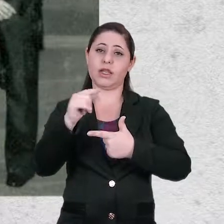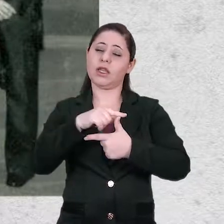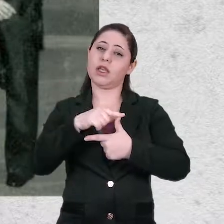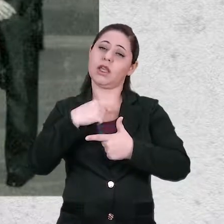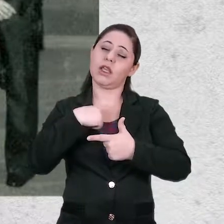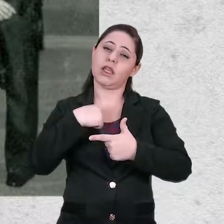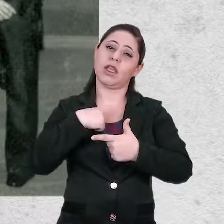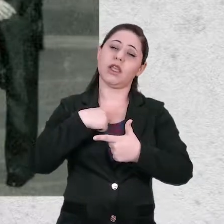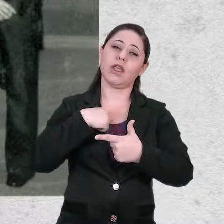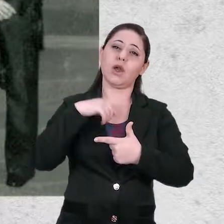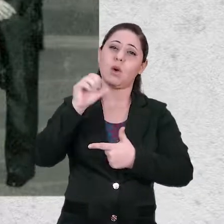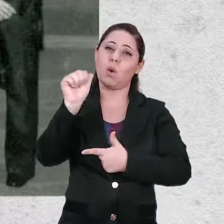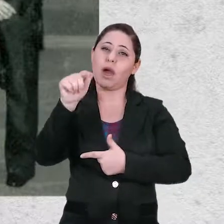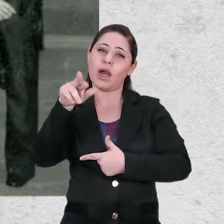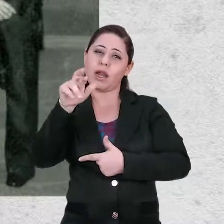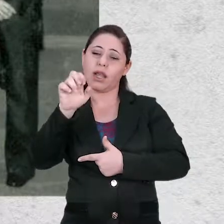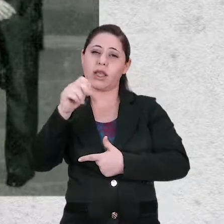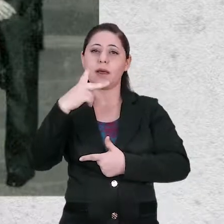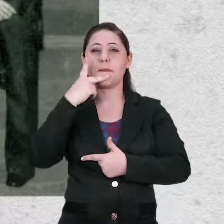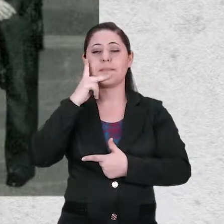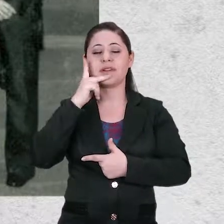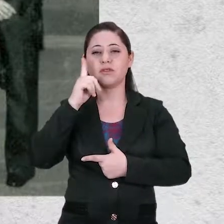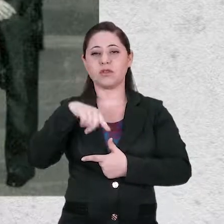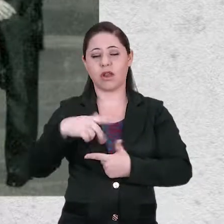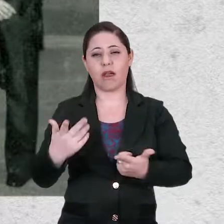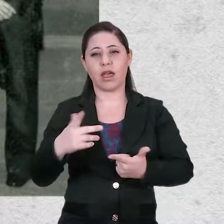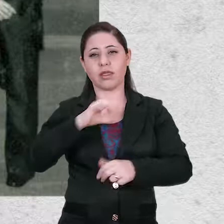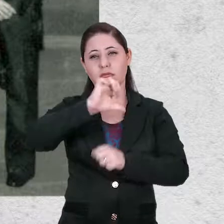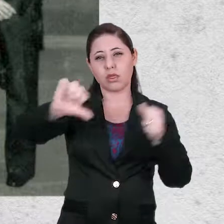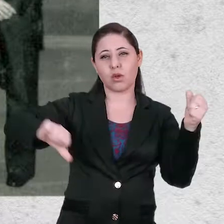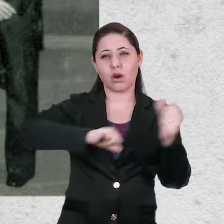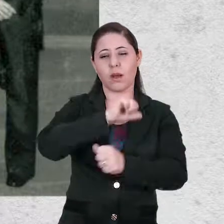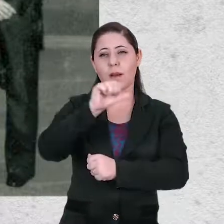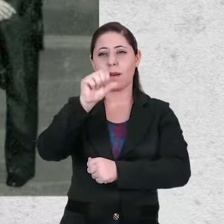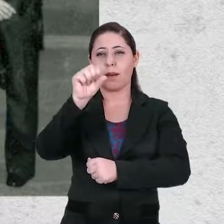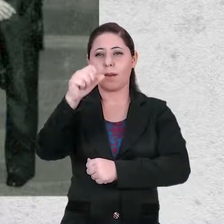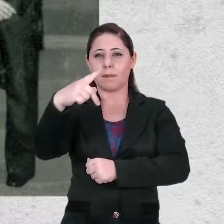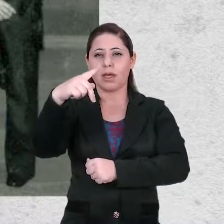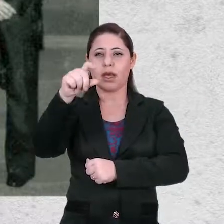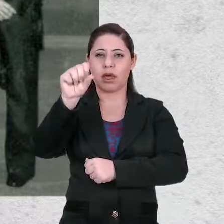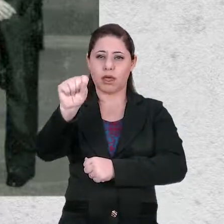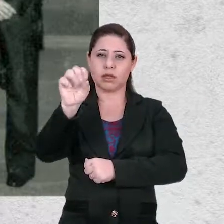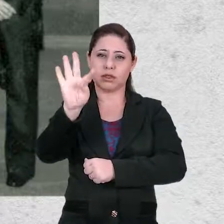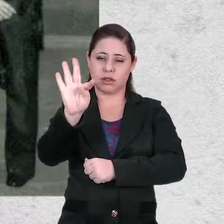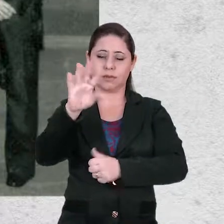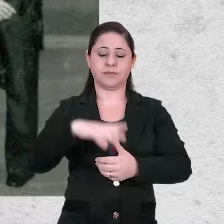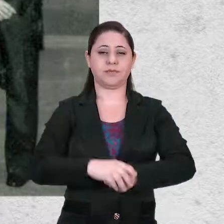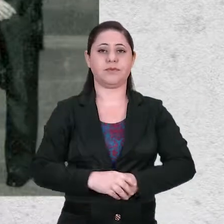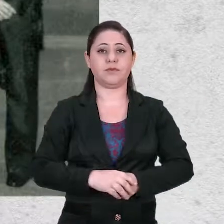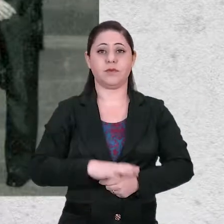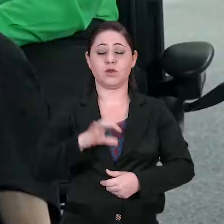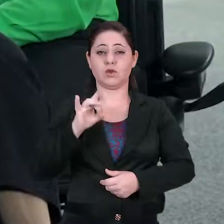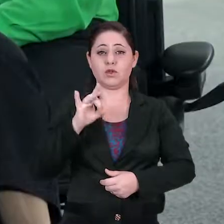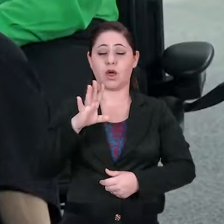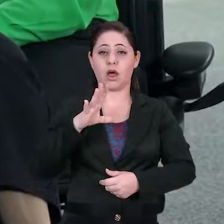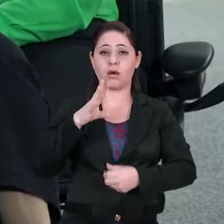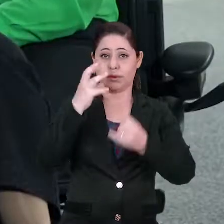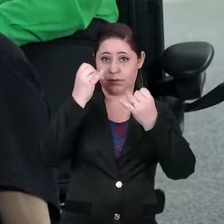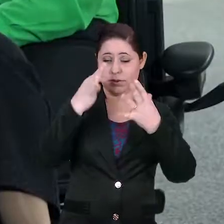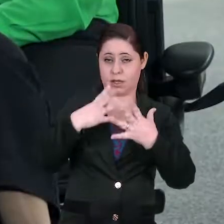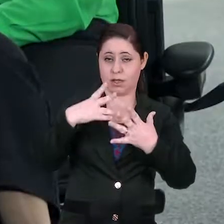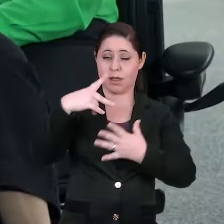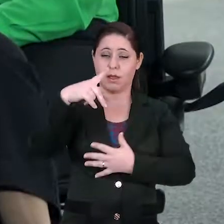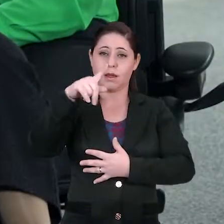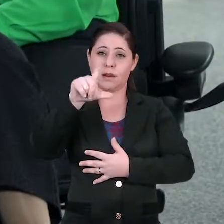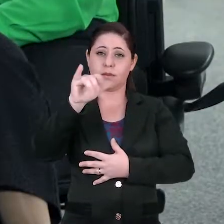e eu pela Arena naquela época, Arena, depois PST. Só para situar o nosso telespectador, Plínio